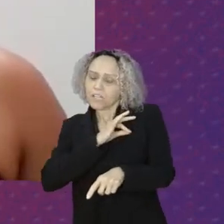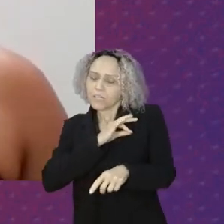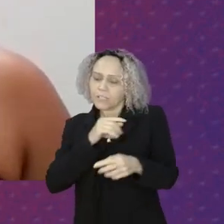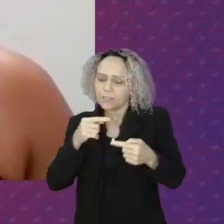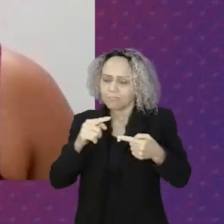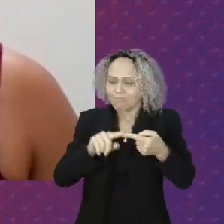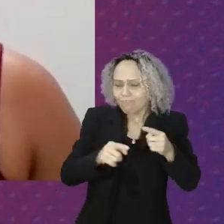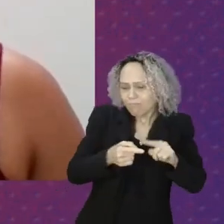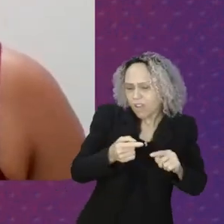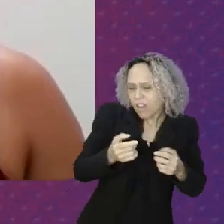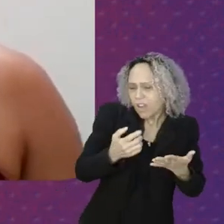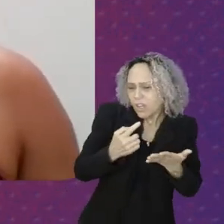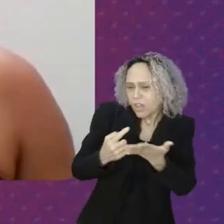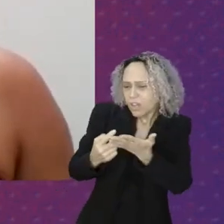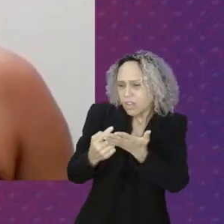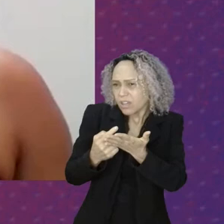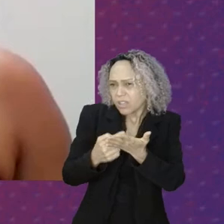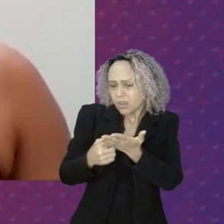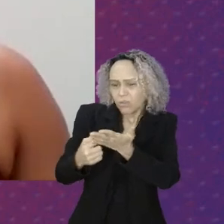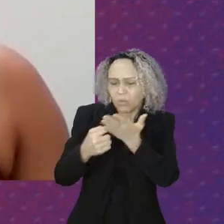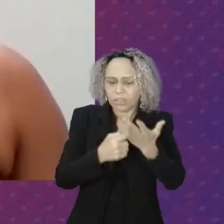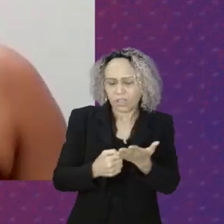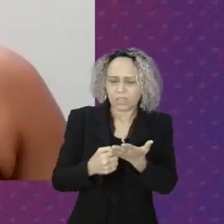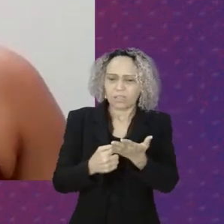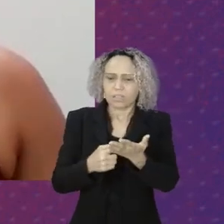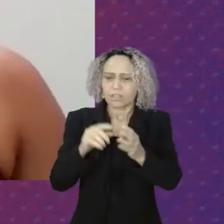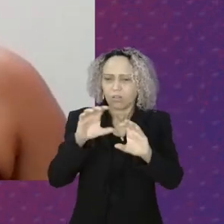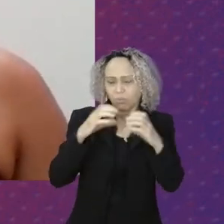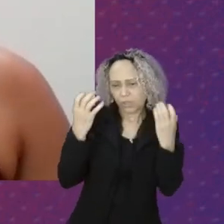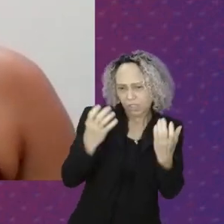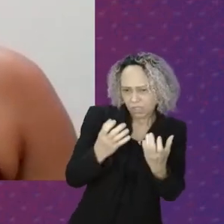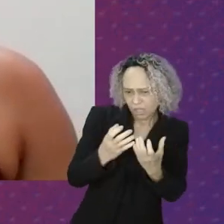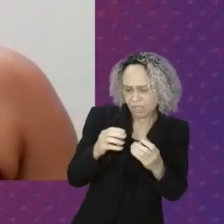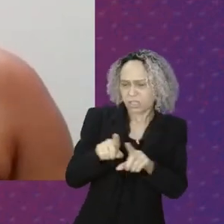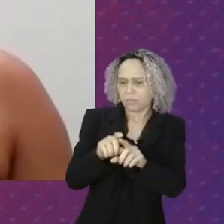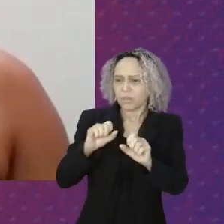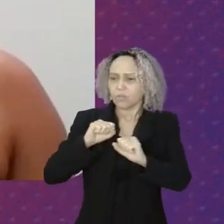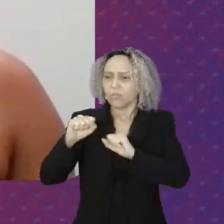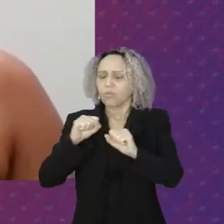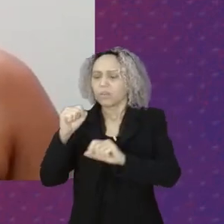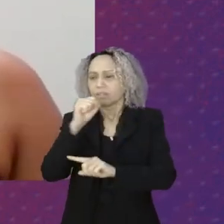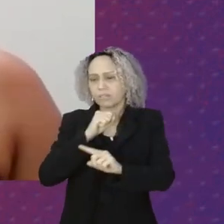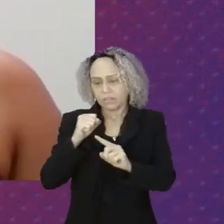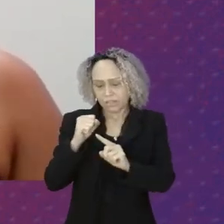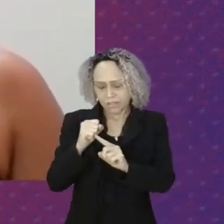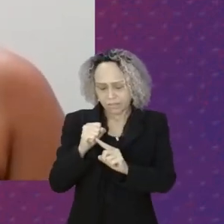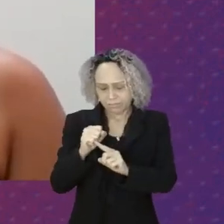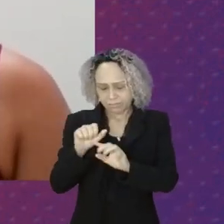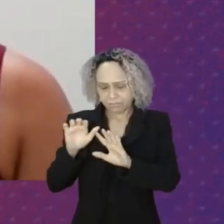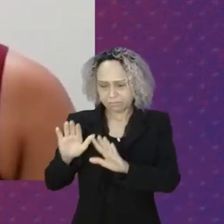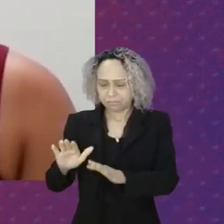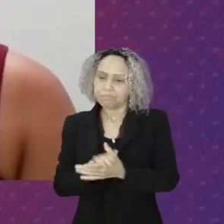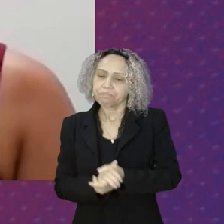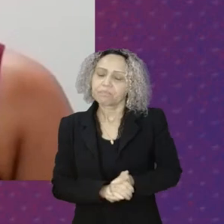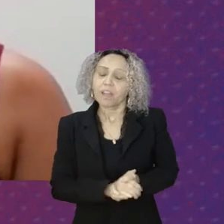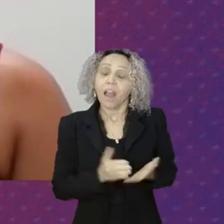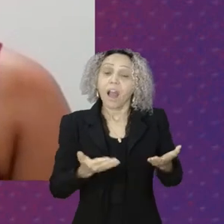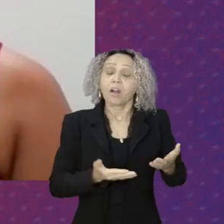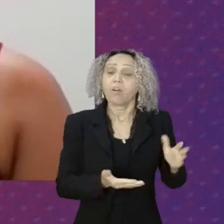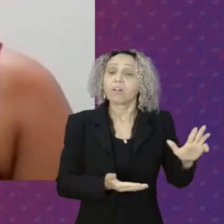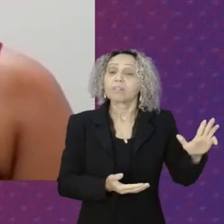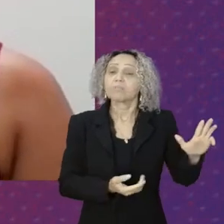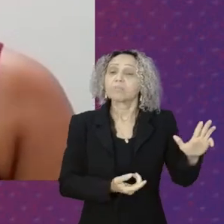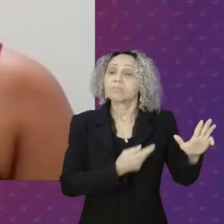articulada com os movimentos sociais. Durante agora essa retomada, né, do presidente